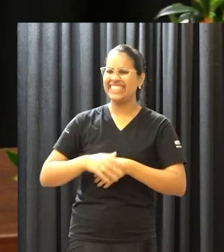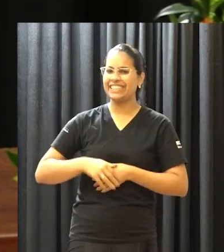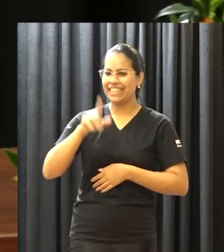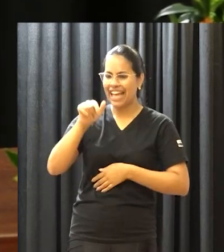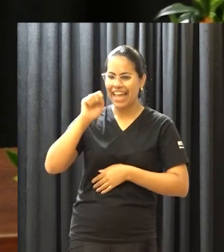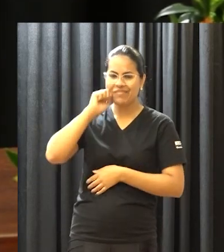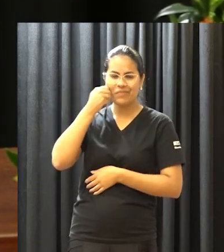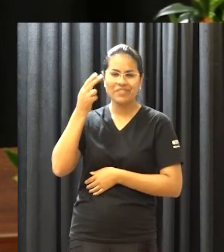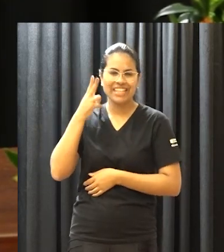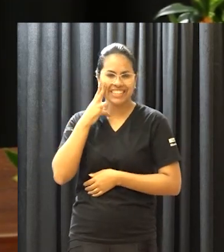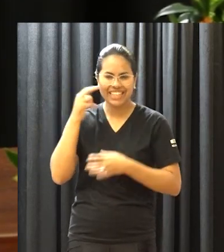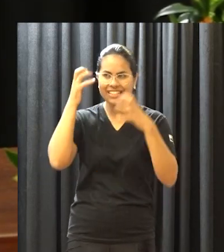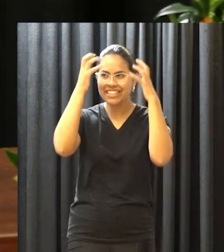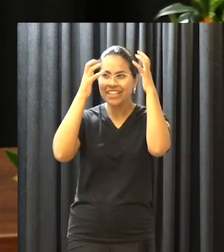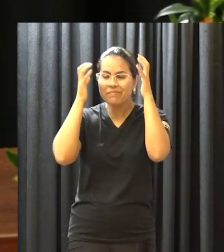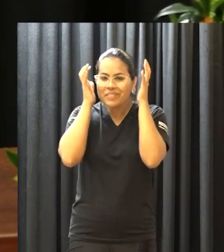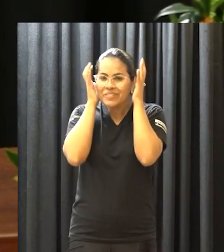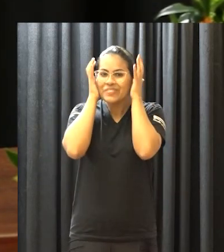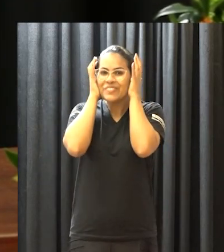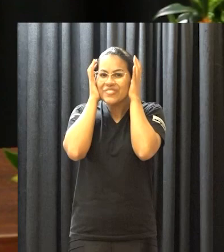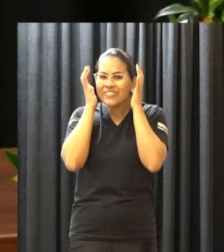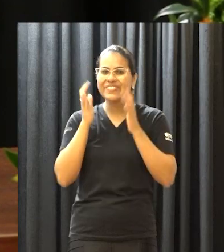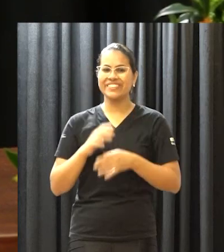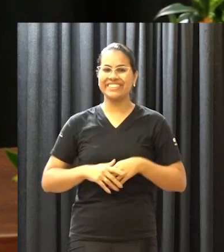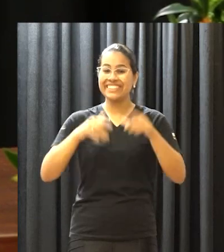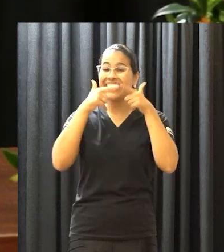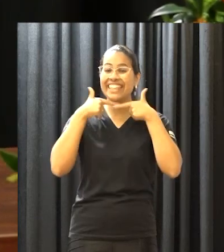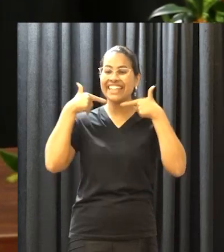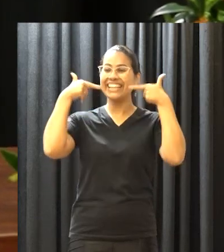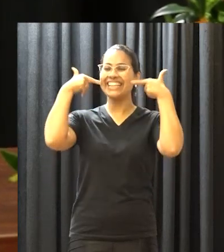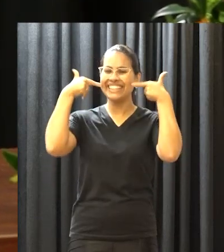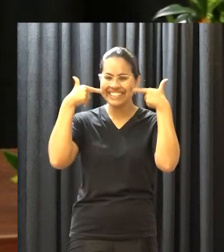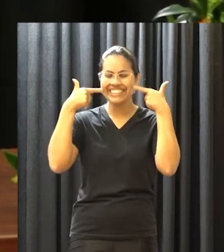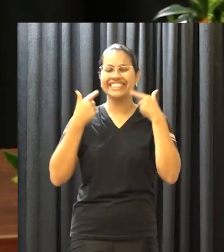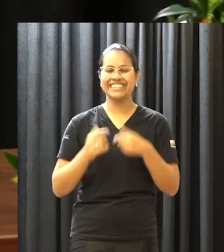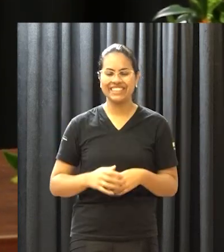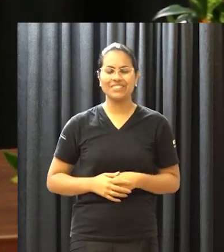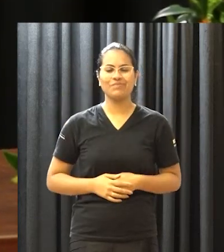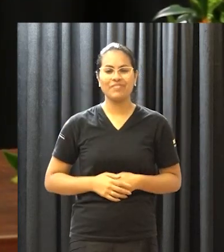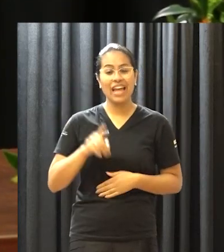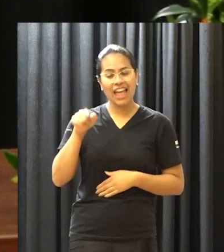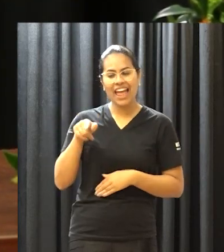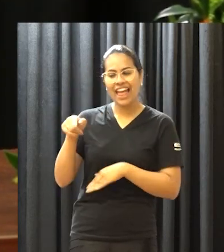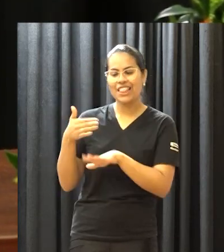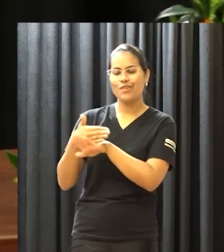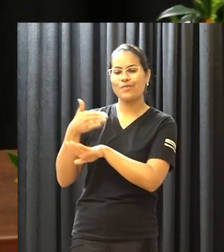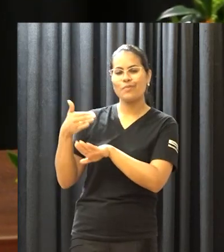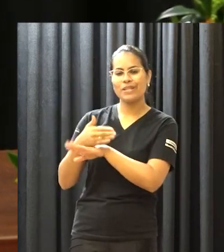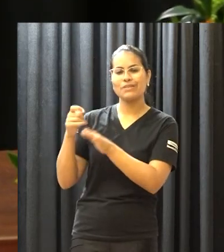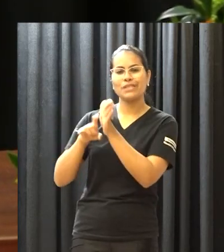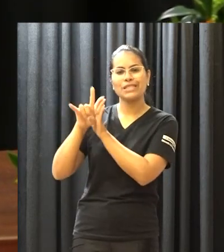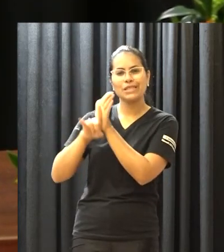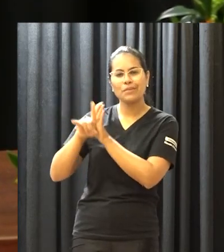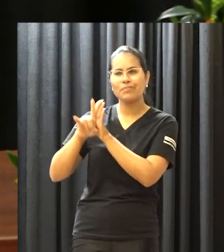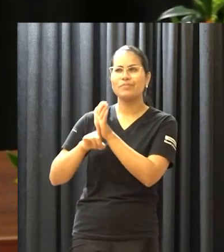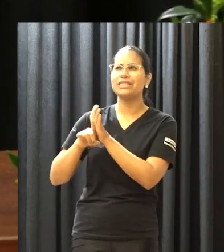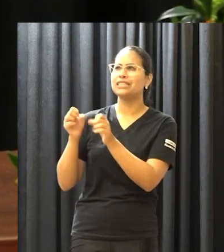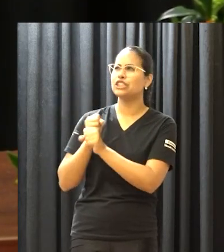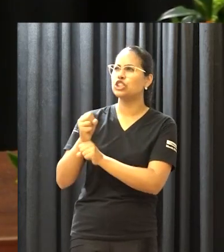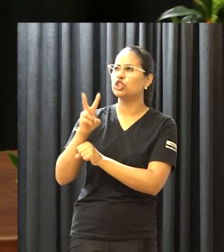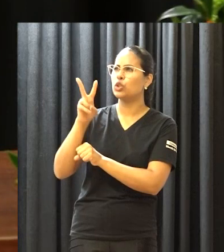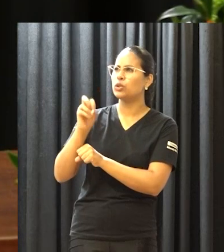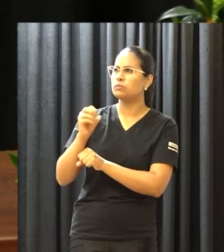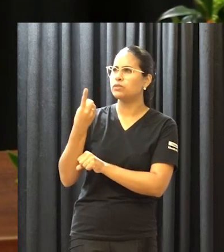curto, tem um sorriso mais largo do mundo. A Wanda foi participante da pesquisa desde